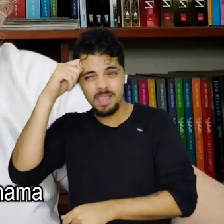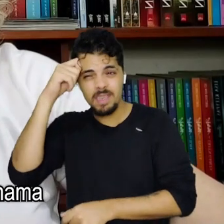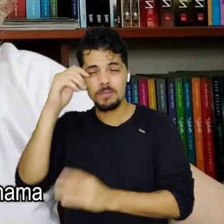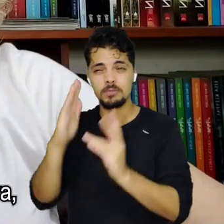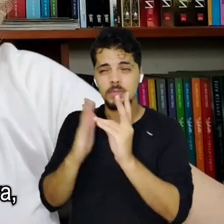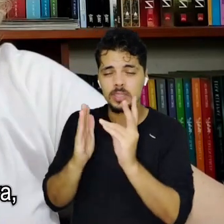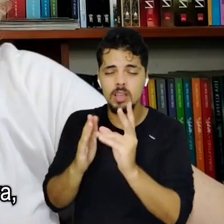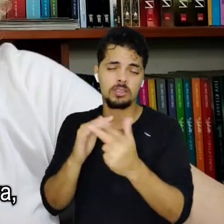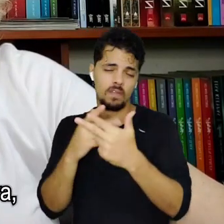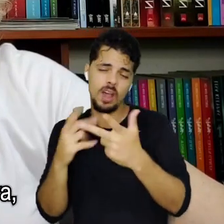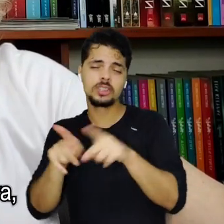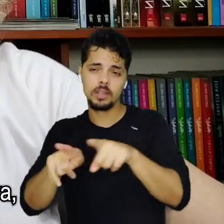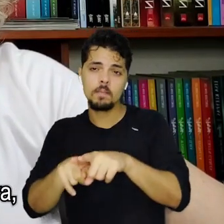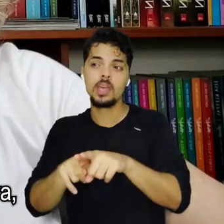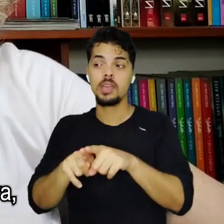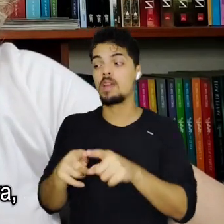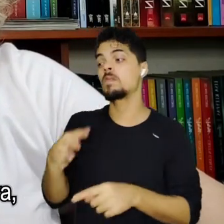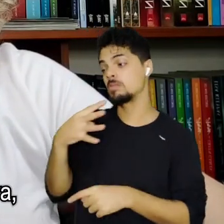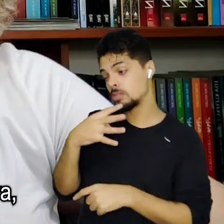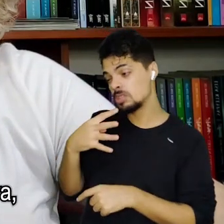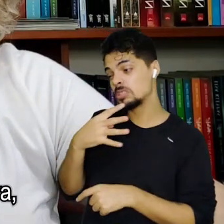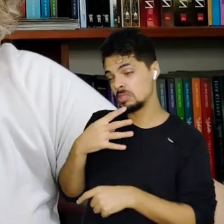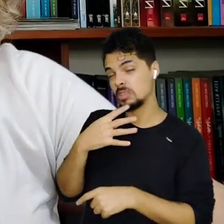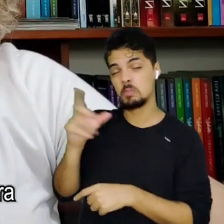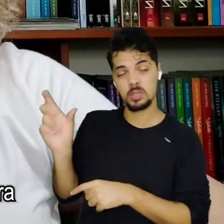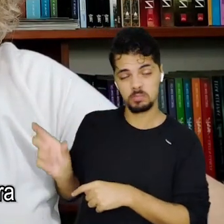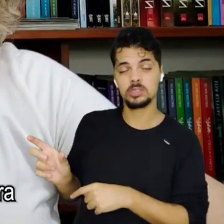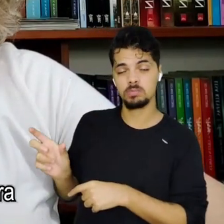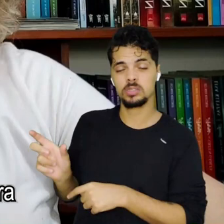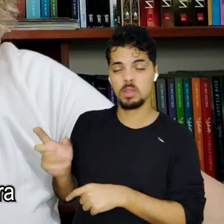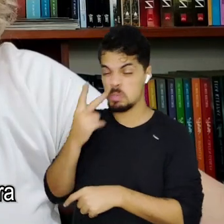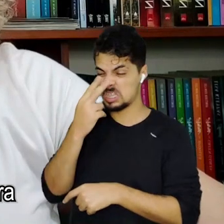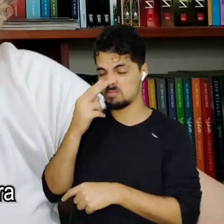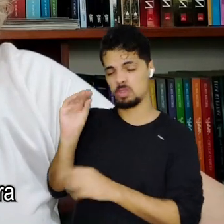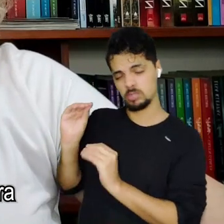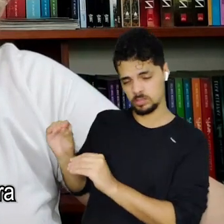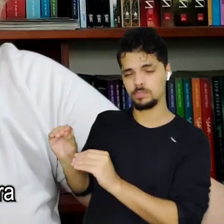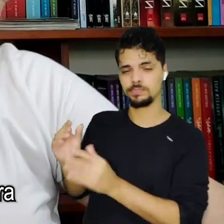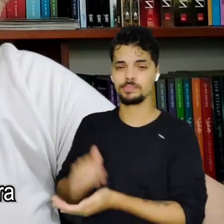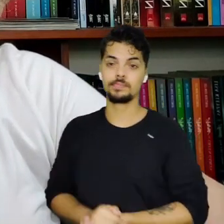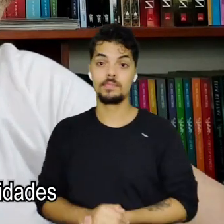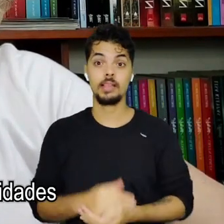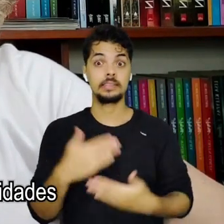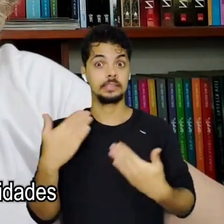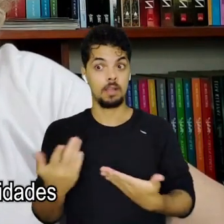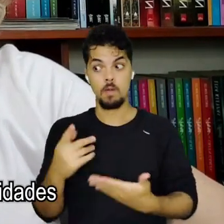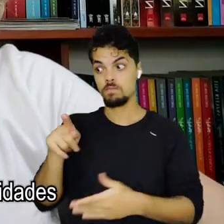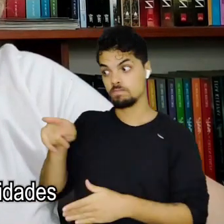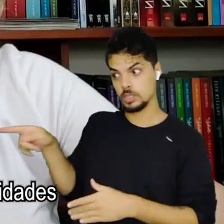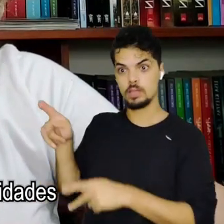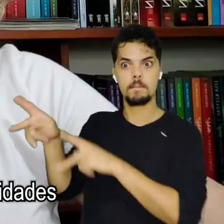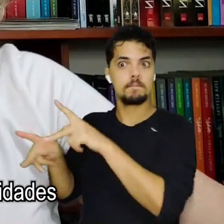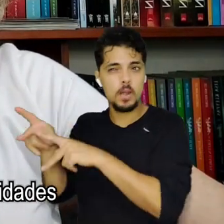que o autor chama de hegemônica, a história tivesse uma narrativa, enquanto outras temporalidades ficaram de fora da